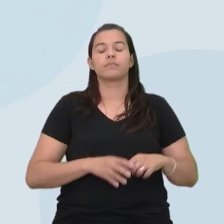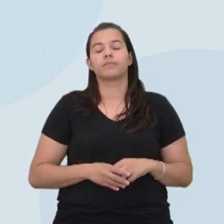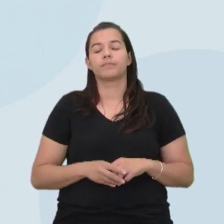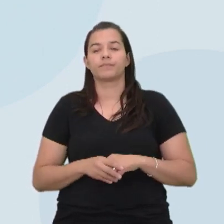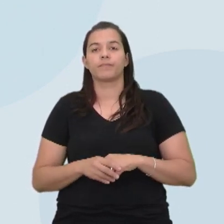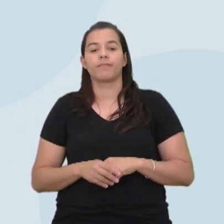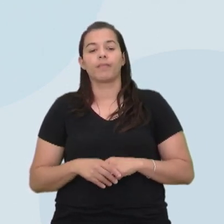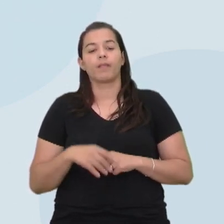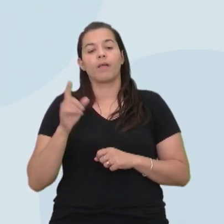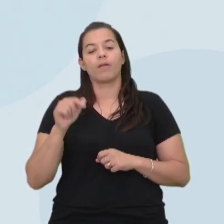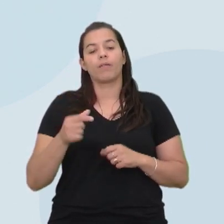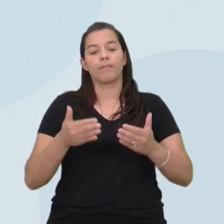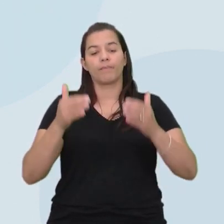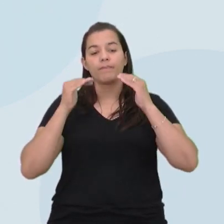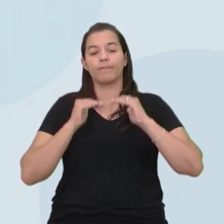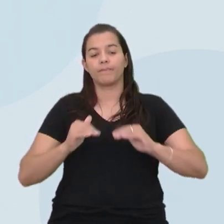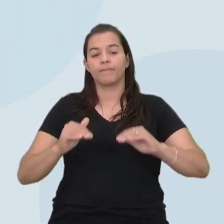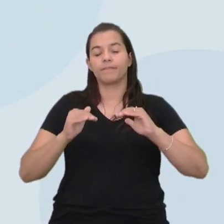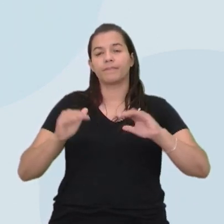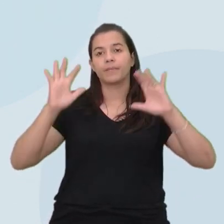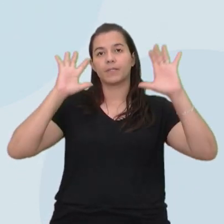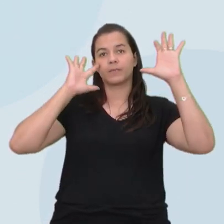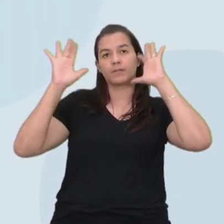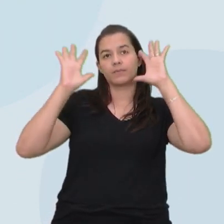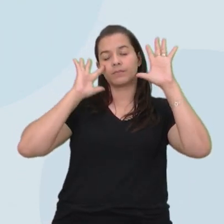tem pense. Fala, professora, qual a diferença entre